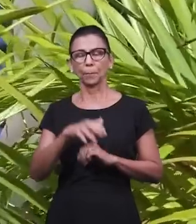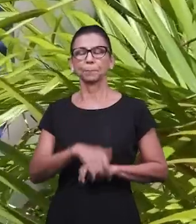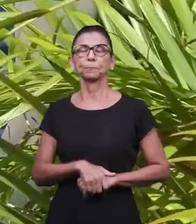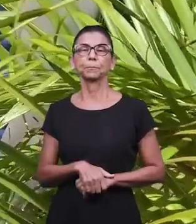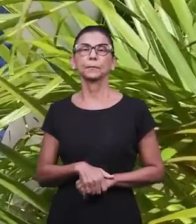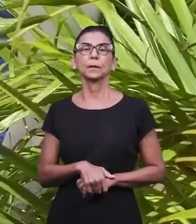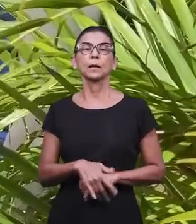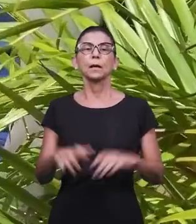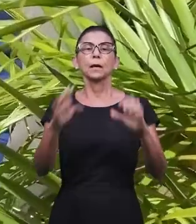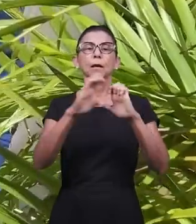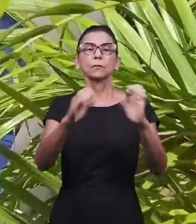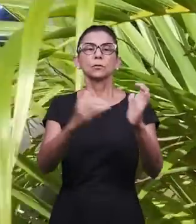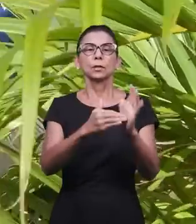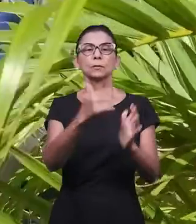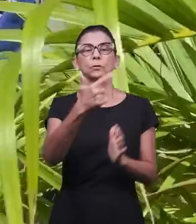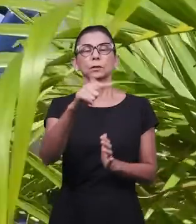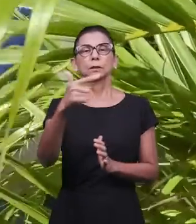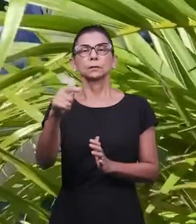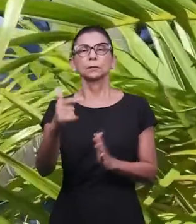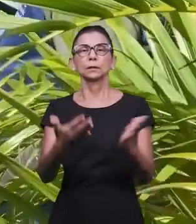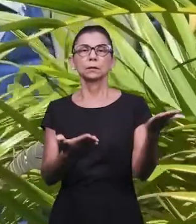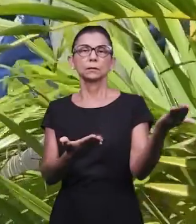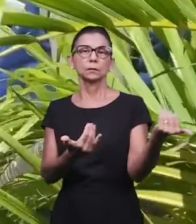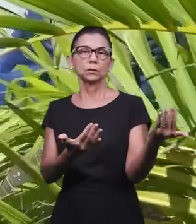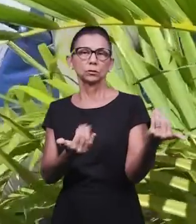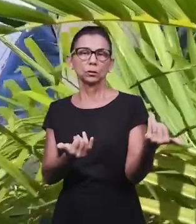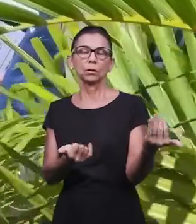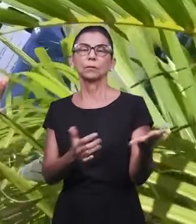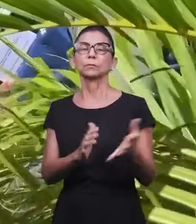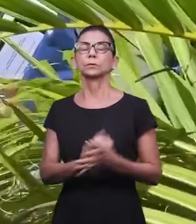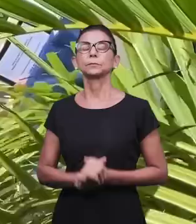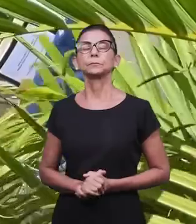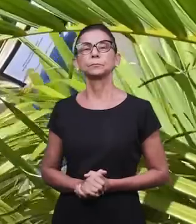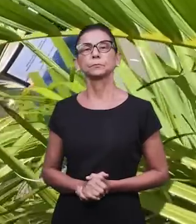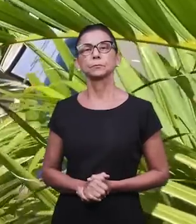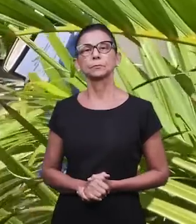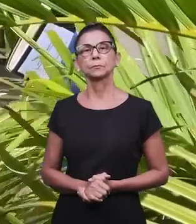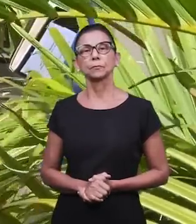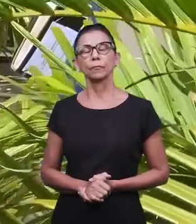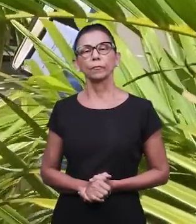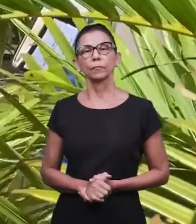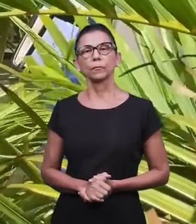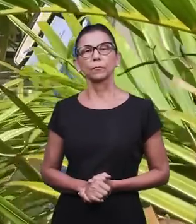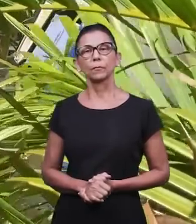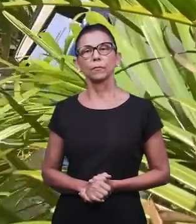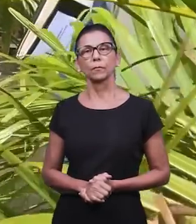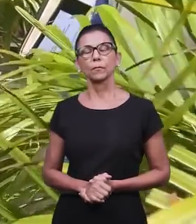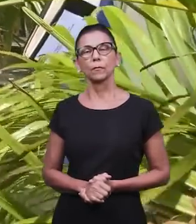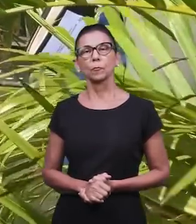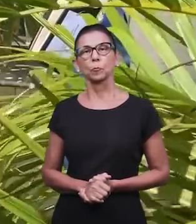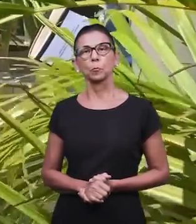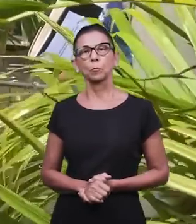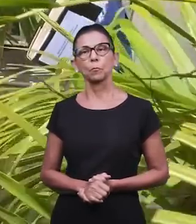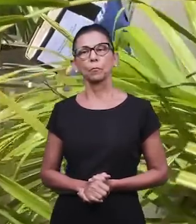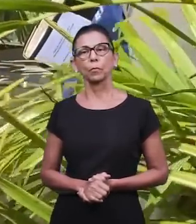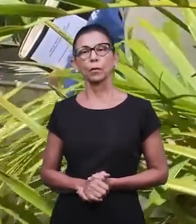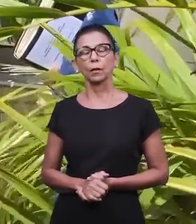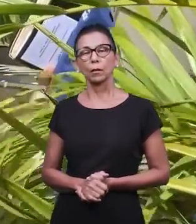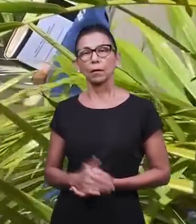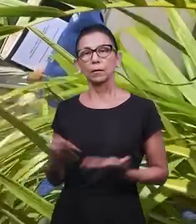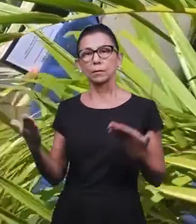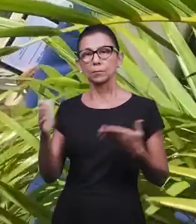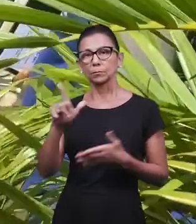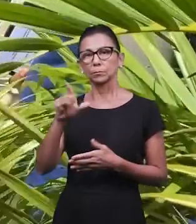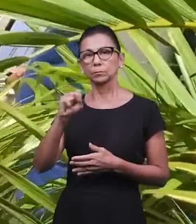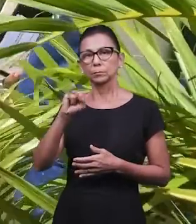de Evangelho Sem Fronteiras aos jovens, à igreja, à cidade de Mossoró. Hoje estamos aqui parados na cidade